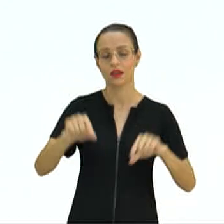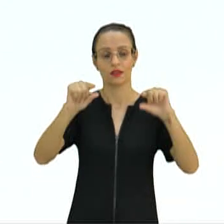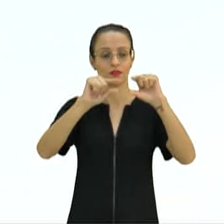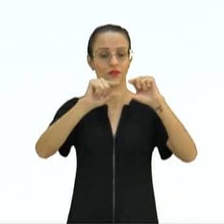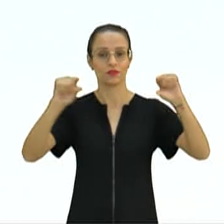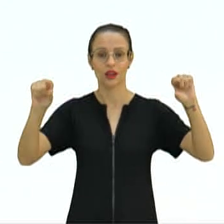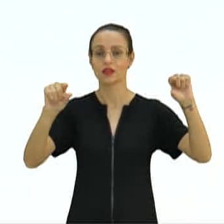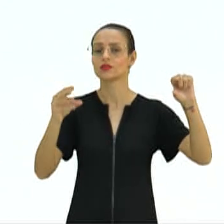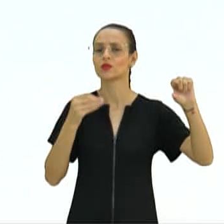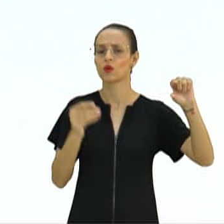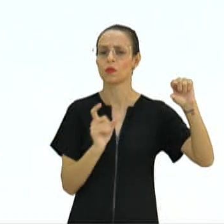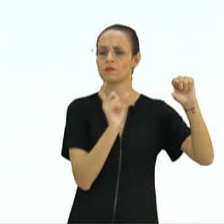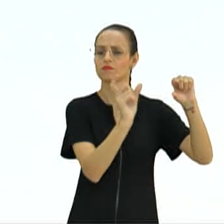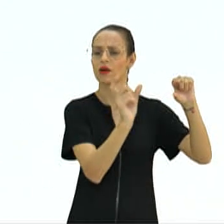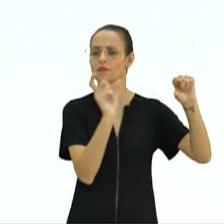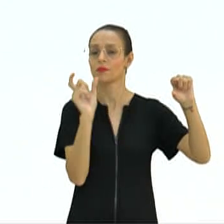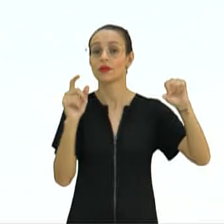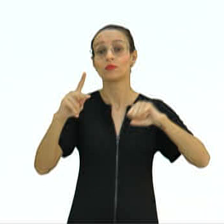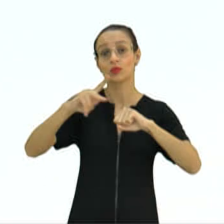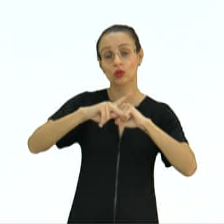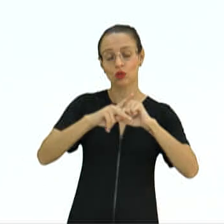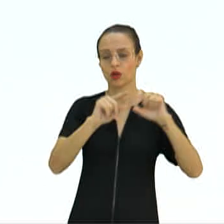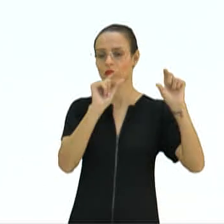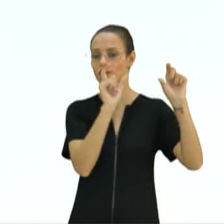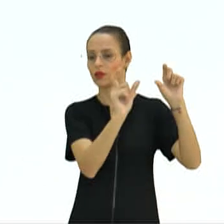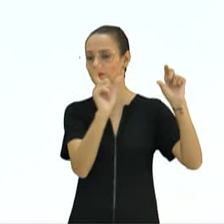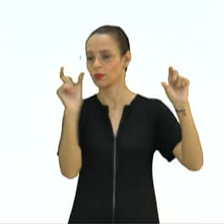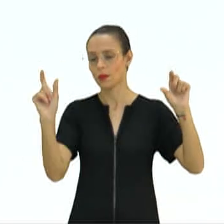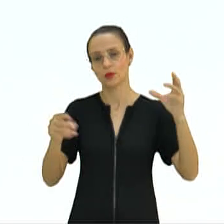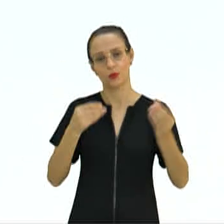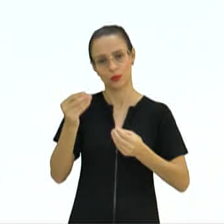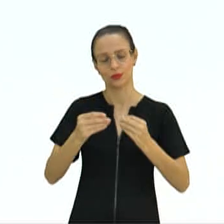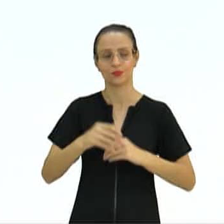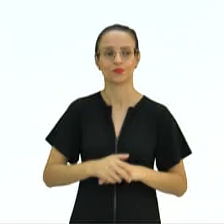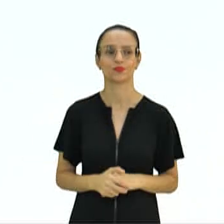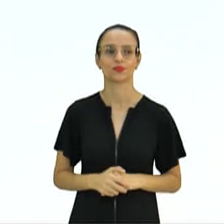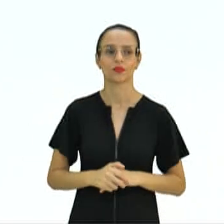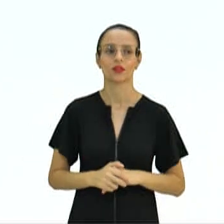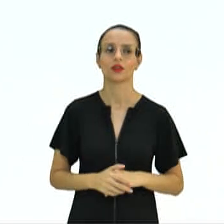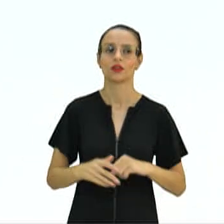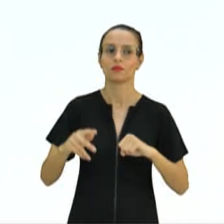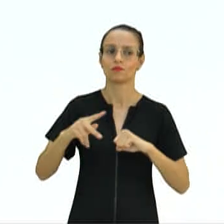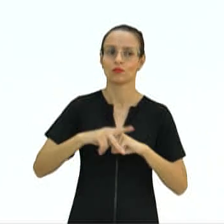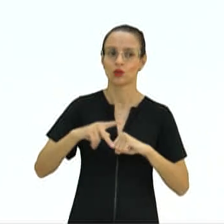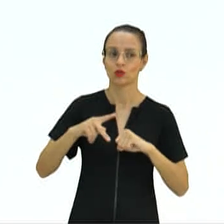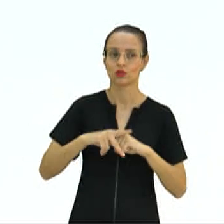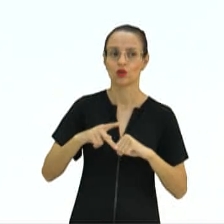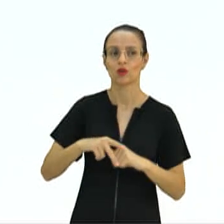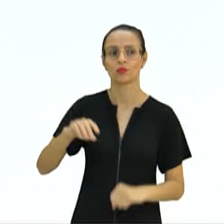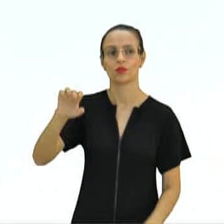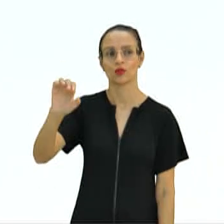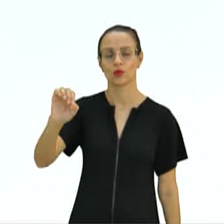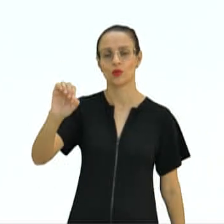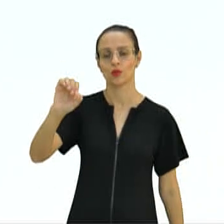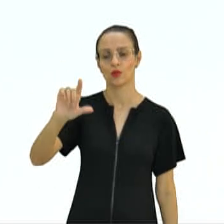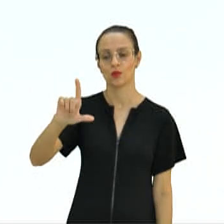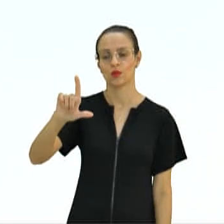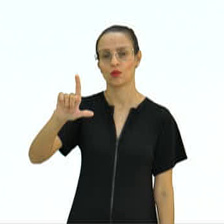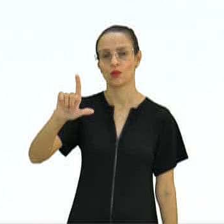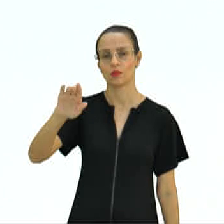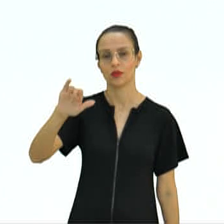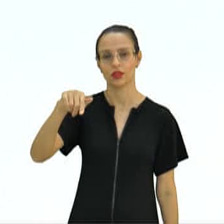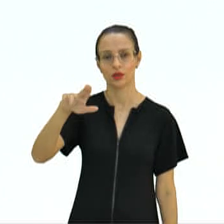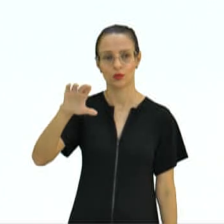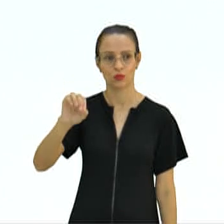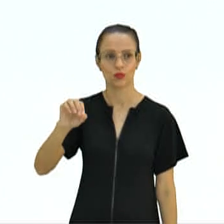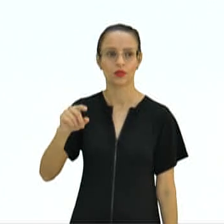eu vou dispor os pronomes na minha oração. Os pronomes pessoais oblíquos, átonos, me,